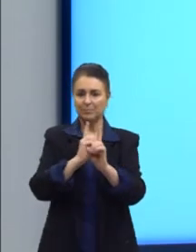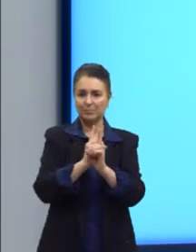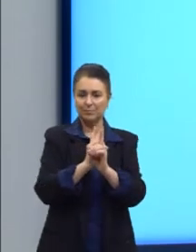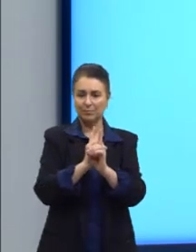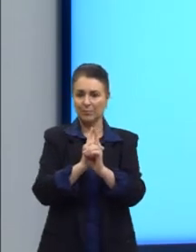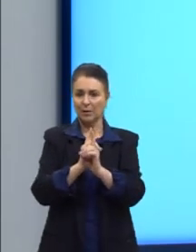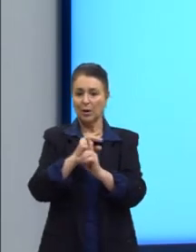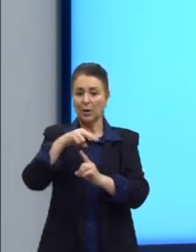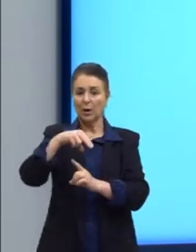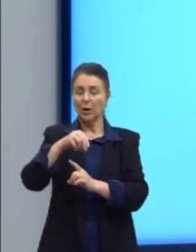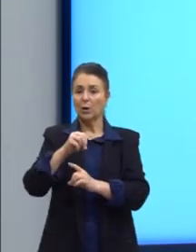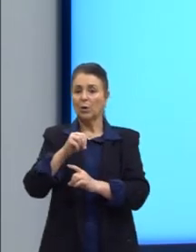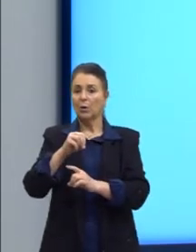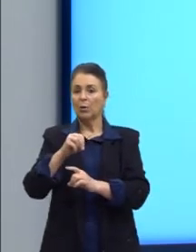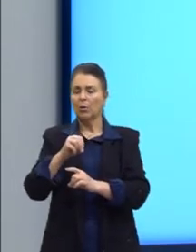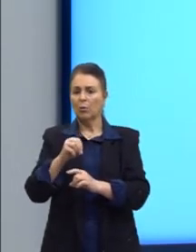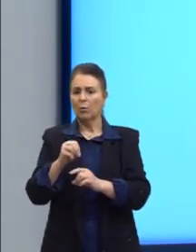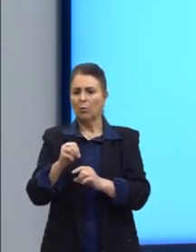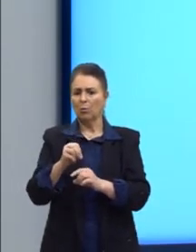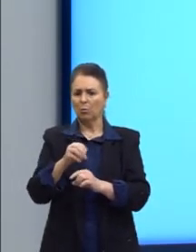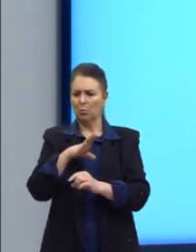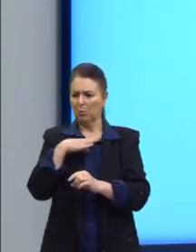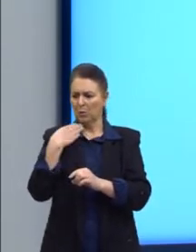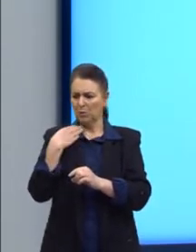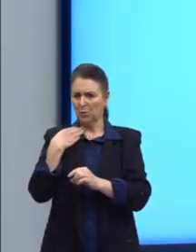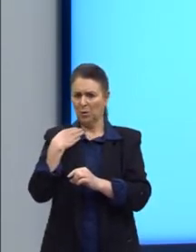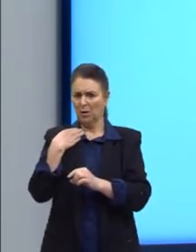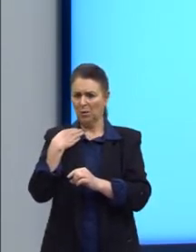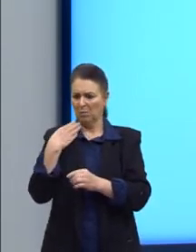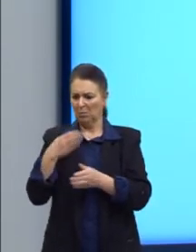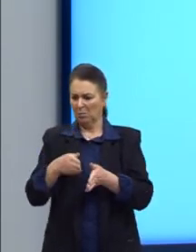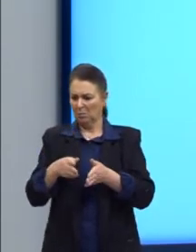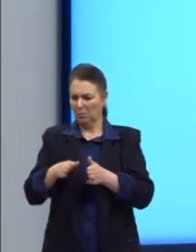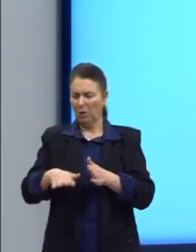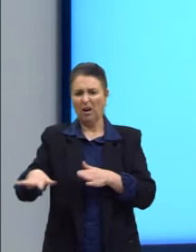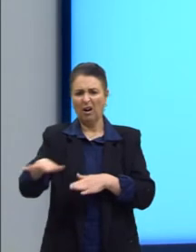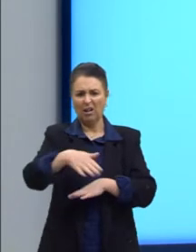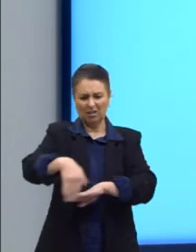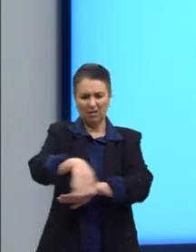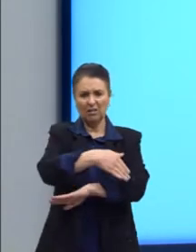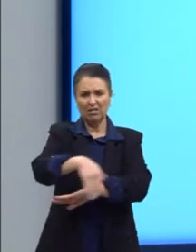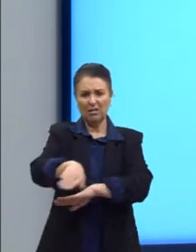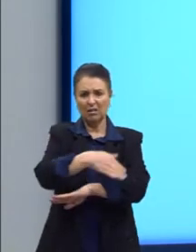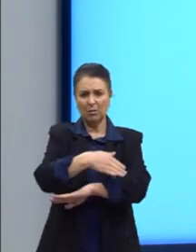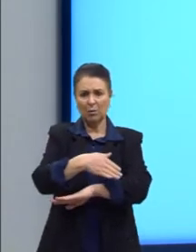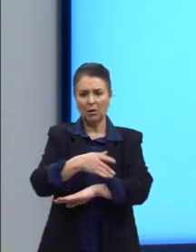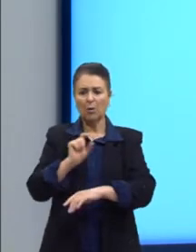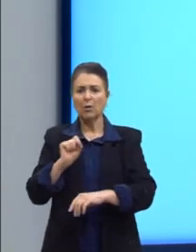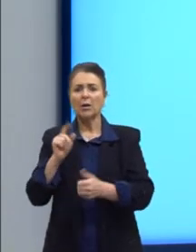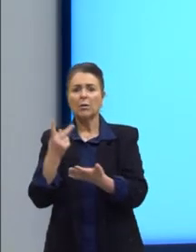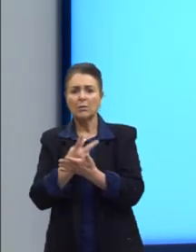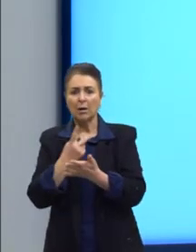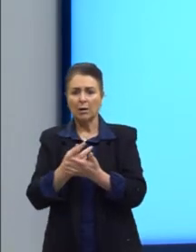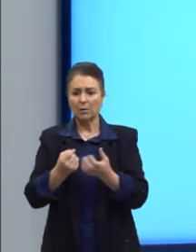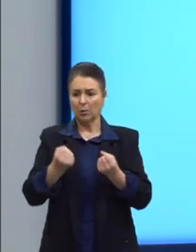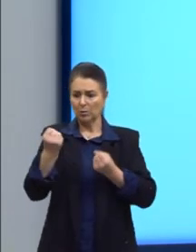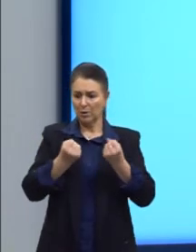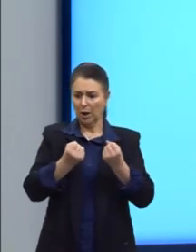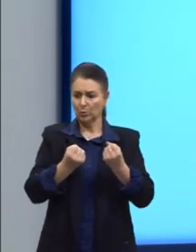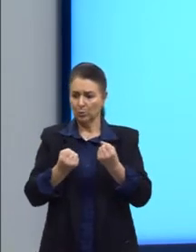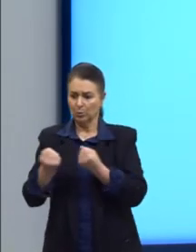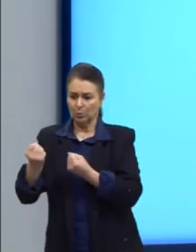no entanto um cadáver na calçada ele é o Big o tráfico ou tráfego a se desviar